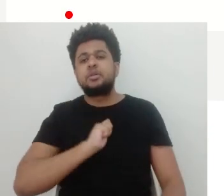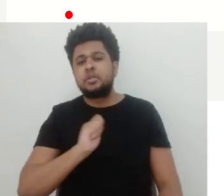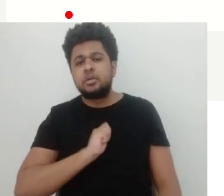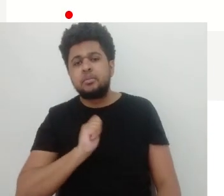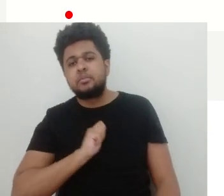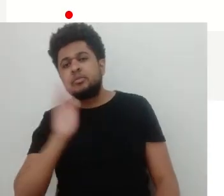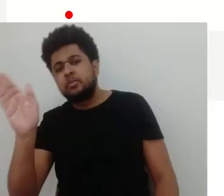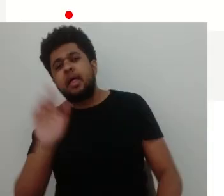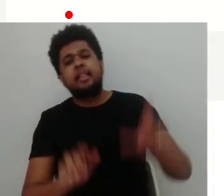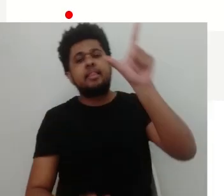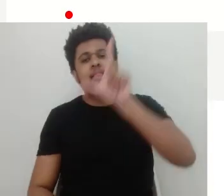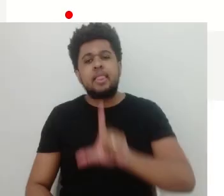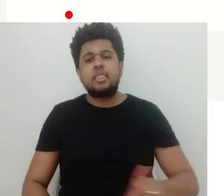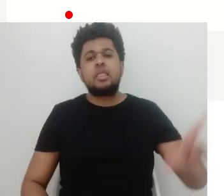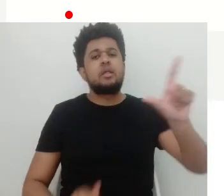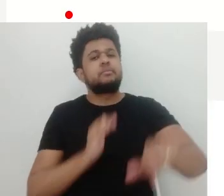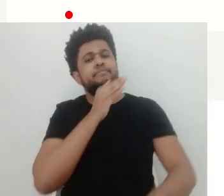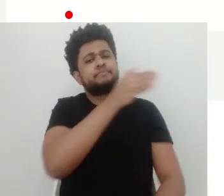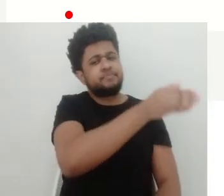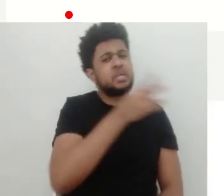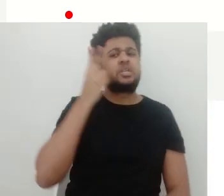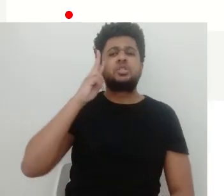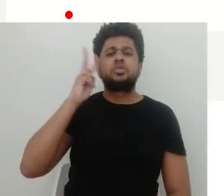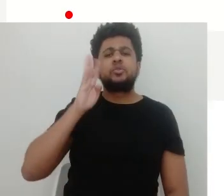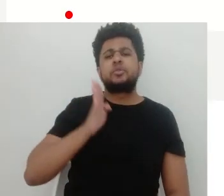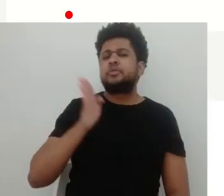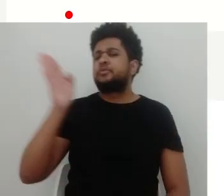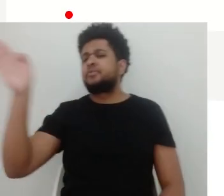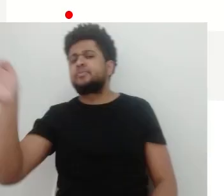então, me autoproclamo